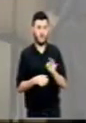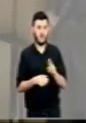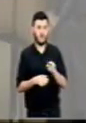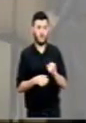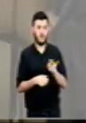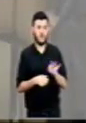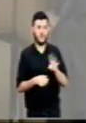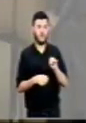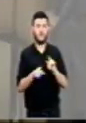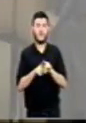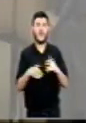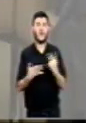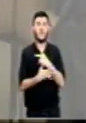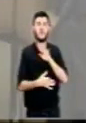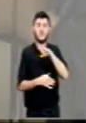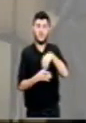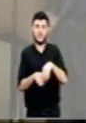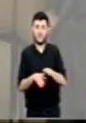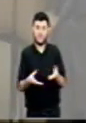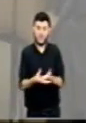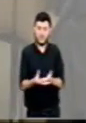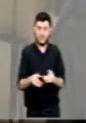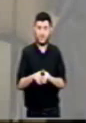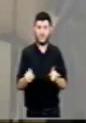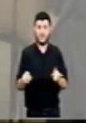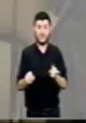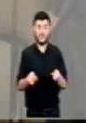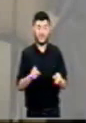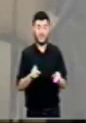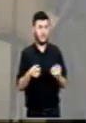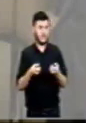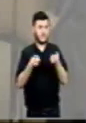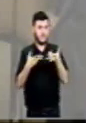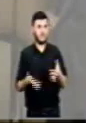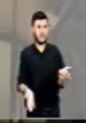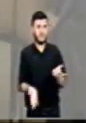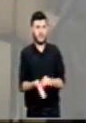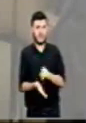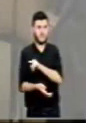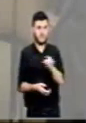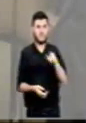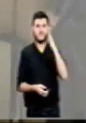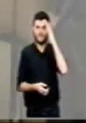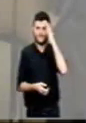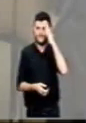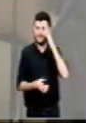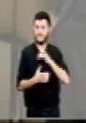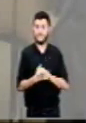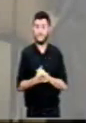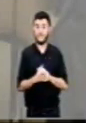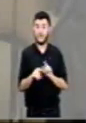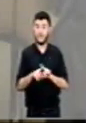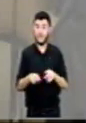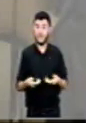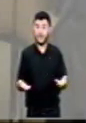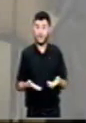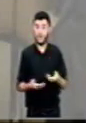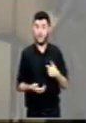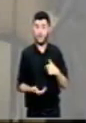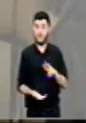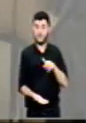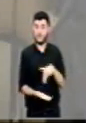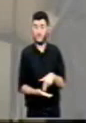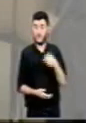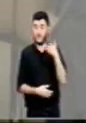receio algum de dizer a verdade perante Vossas Excelências. Presente sustentação oral, rapidamente, é